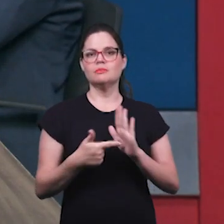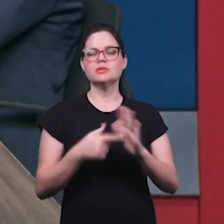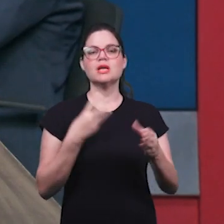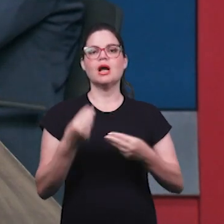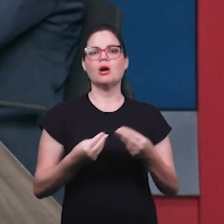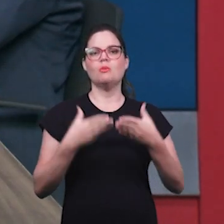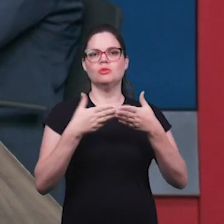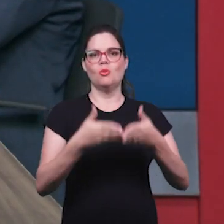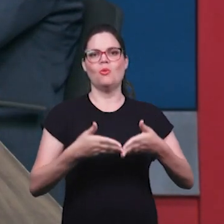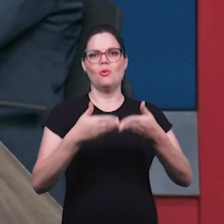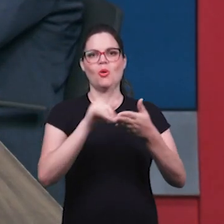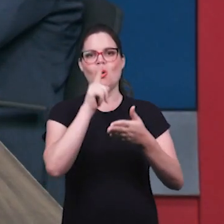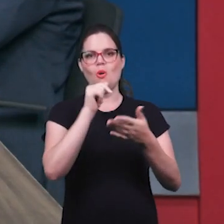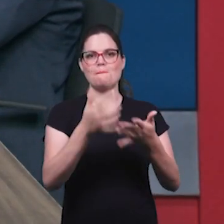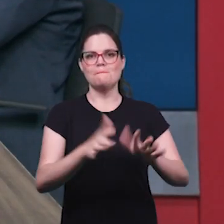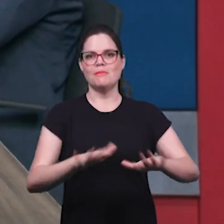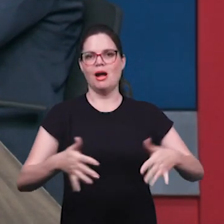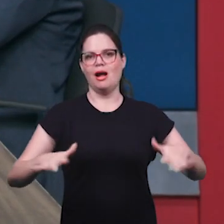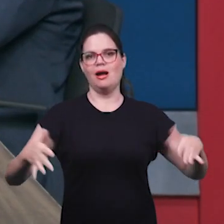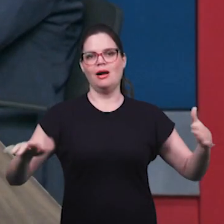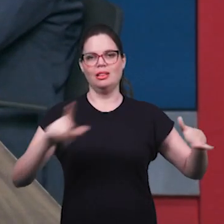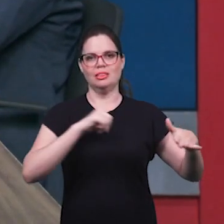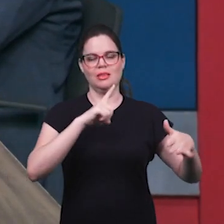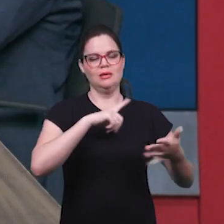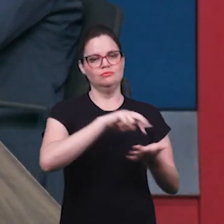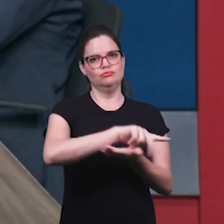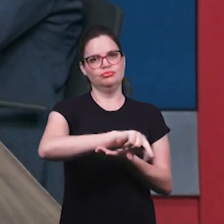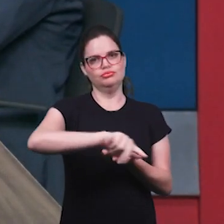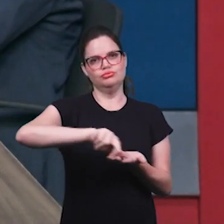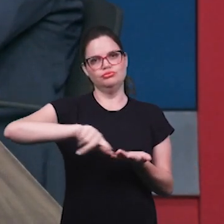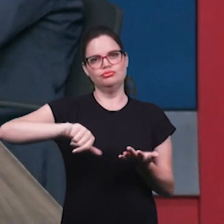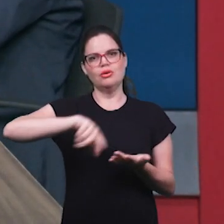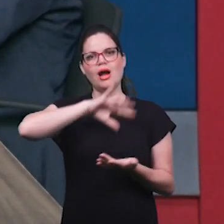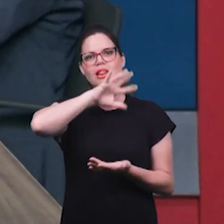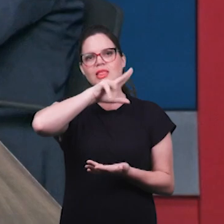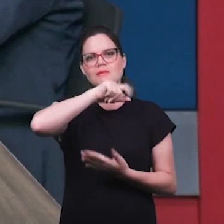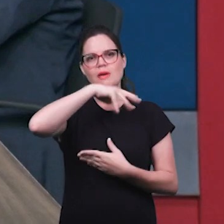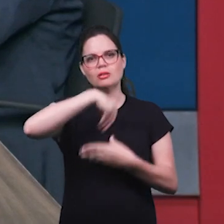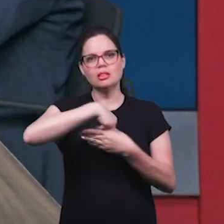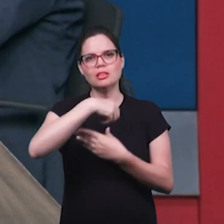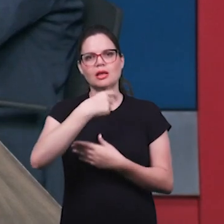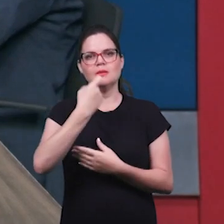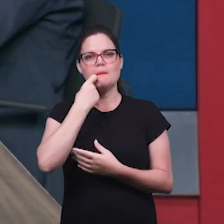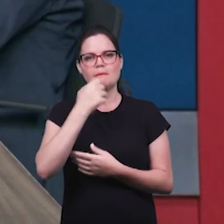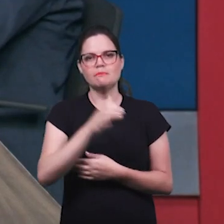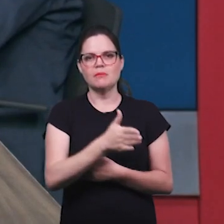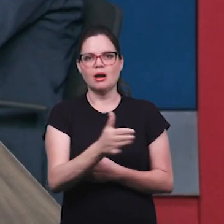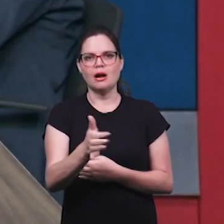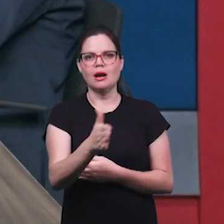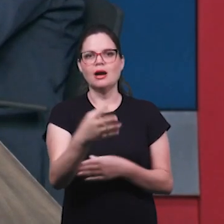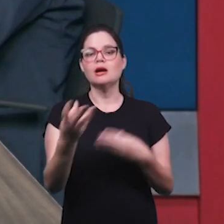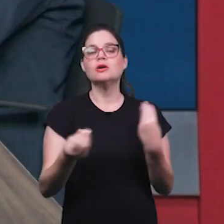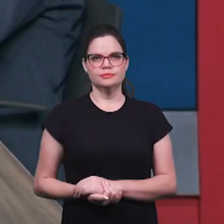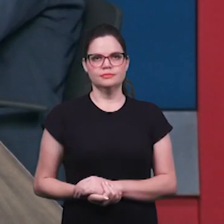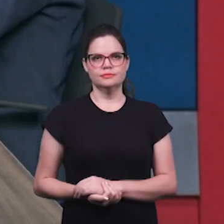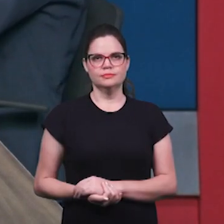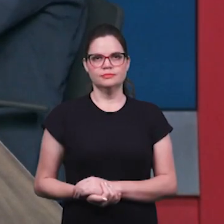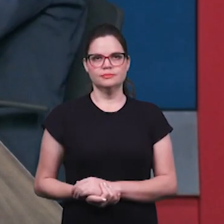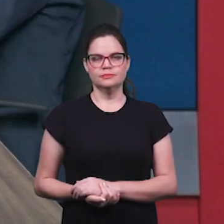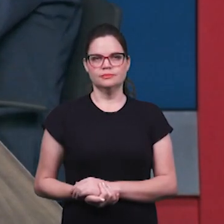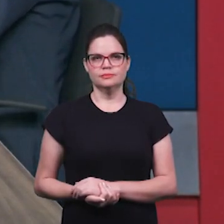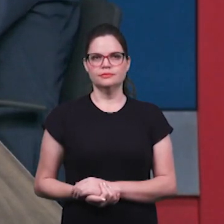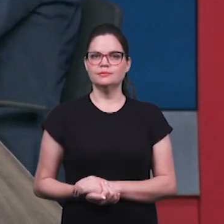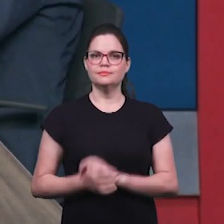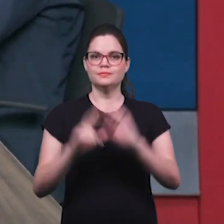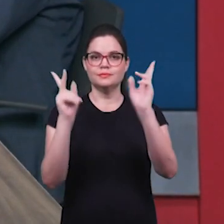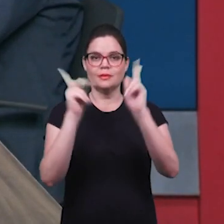a palavra de Deus ela já falava a respeito disso. O que a ciência tem abordado atualmente sobre esse assunto? A paz do